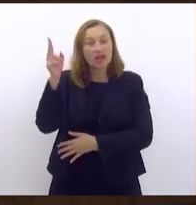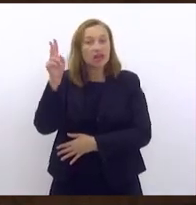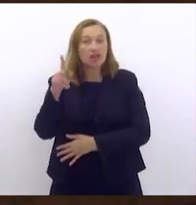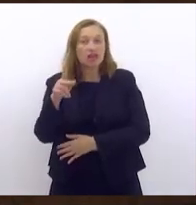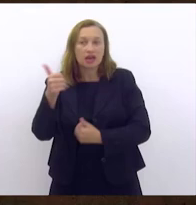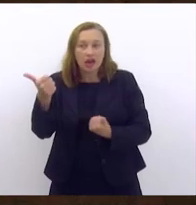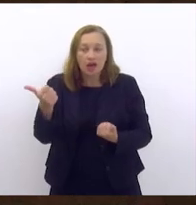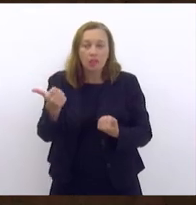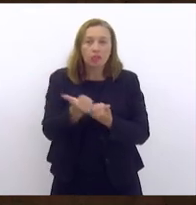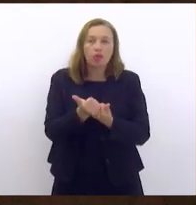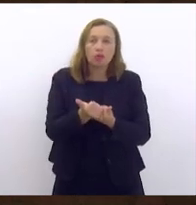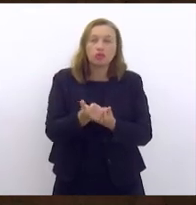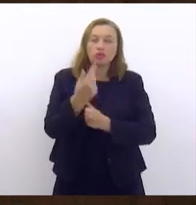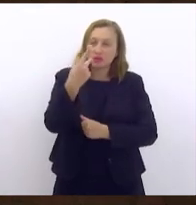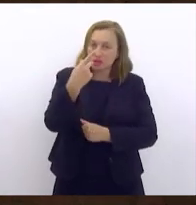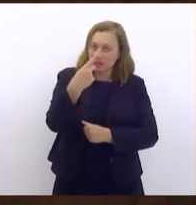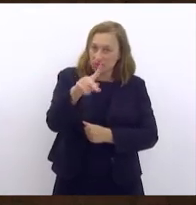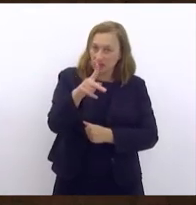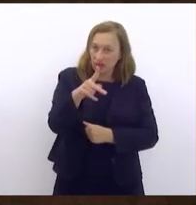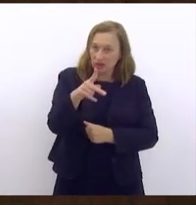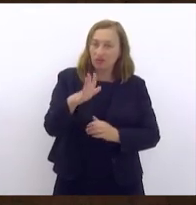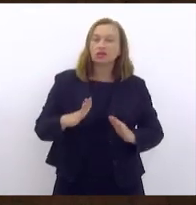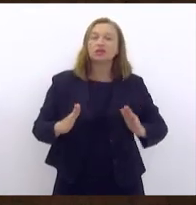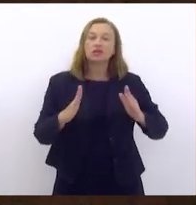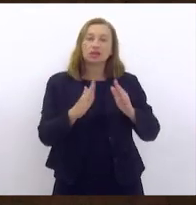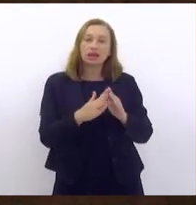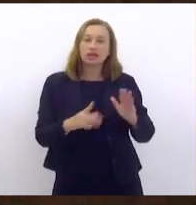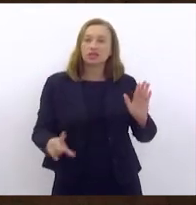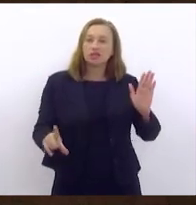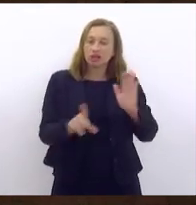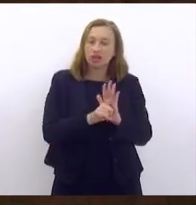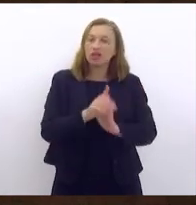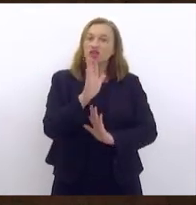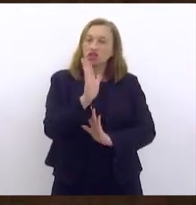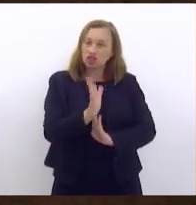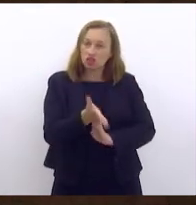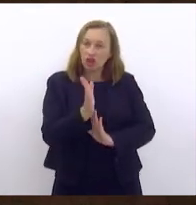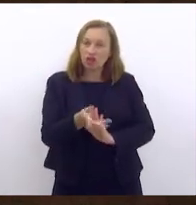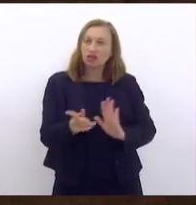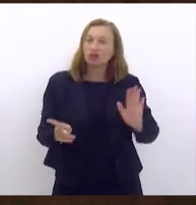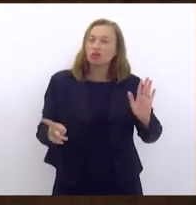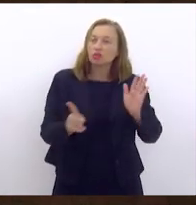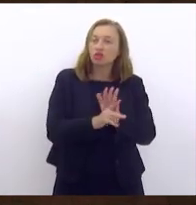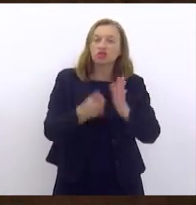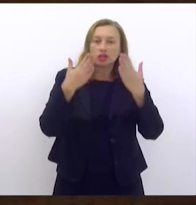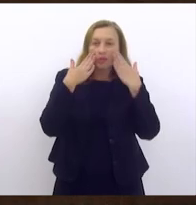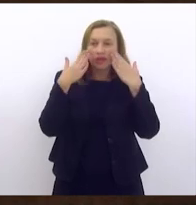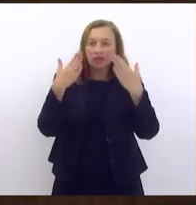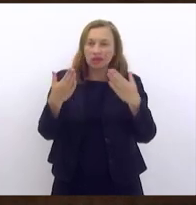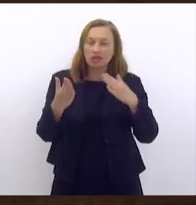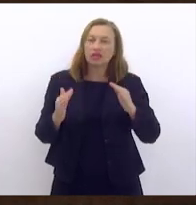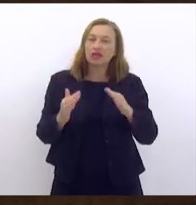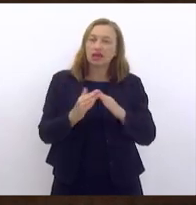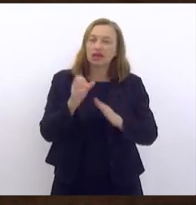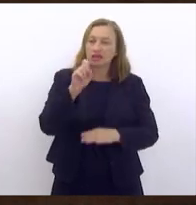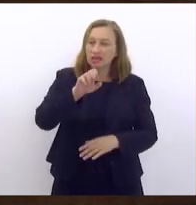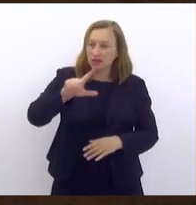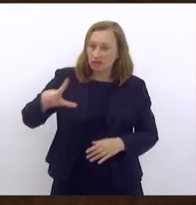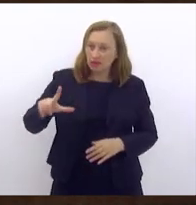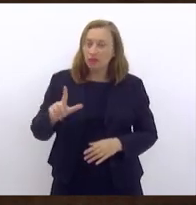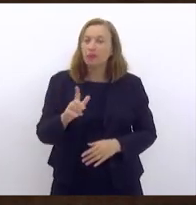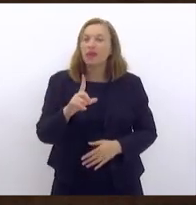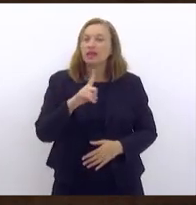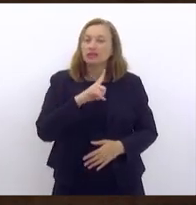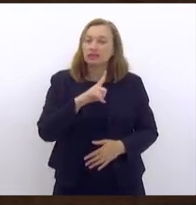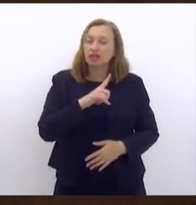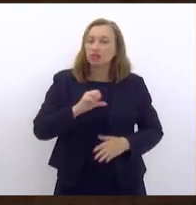a sua liderança nessa Casa Legislativa, já que no projeto apresentado à Casa Civil nós